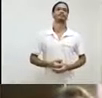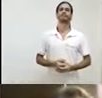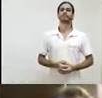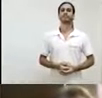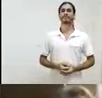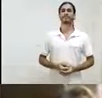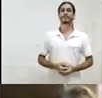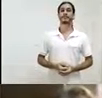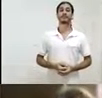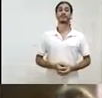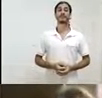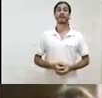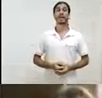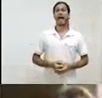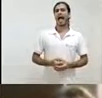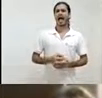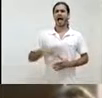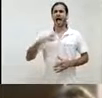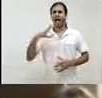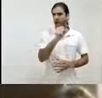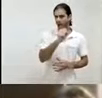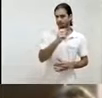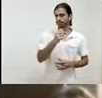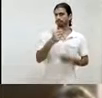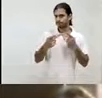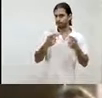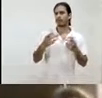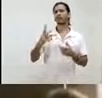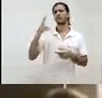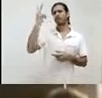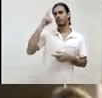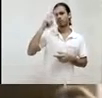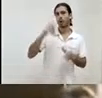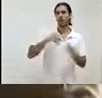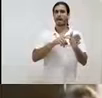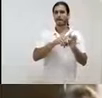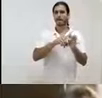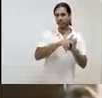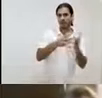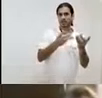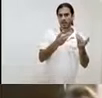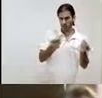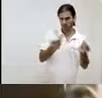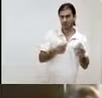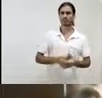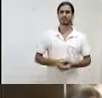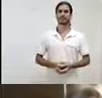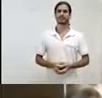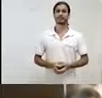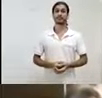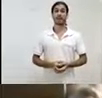história do termo pesquisa qualitativa, e aí nós vamos falar especificamente de educação,